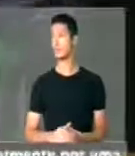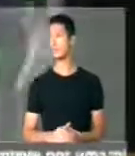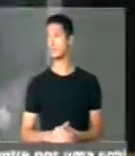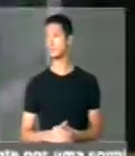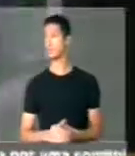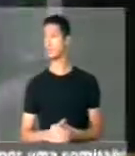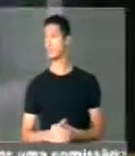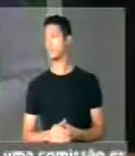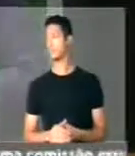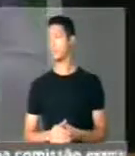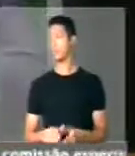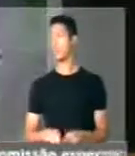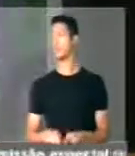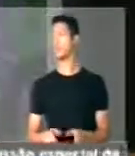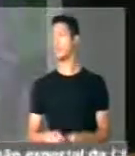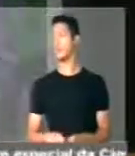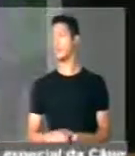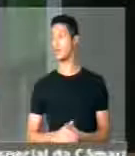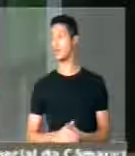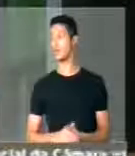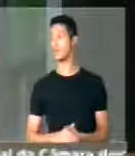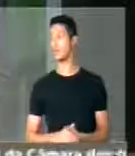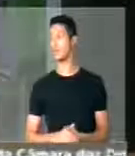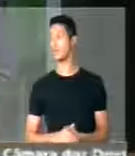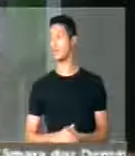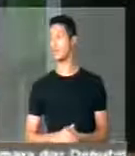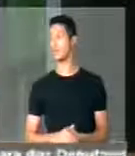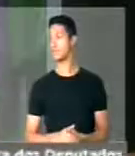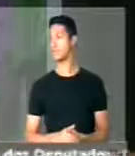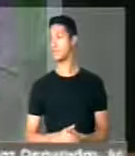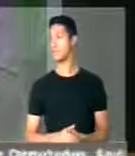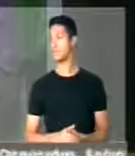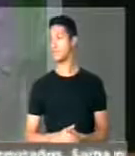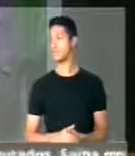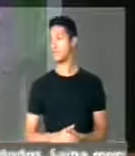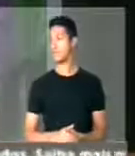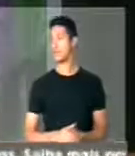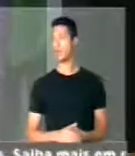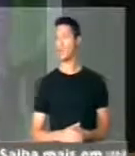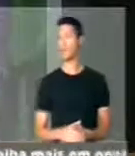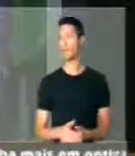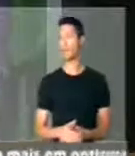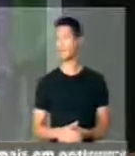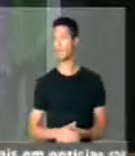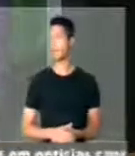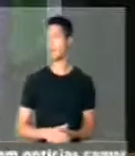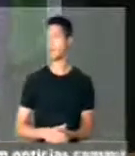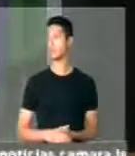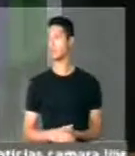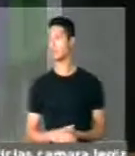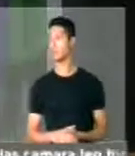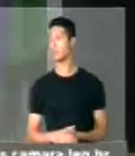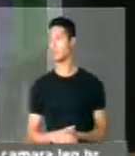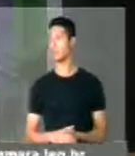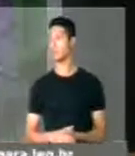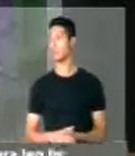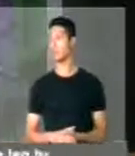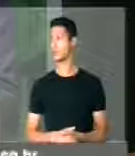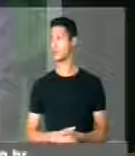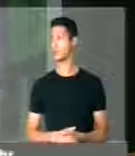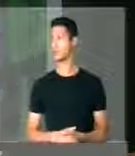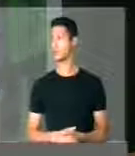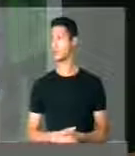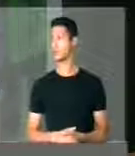Arraes está aqui, mas ao mesmo tempo tinha uma função fonética, uma função de, como se